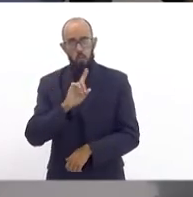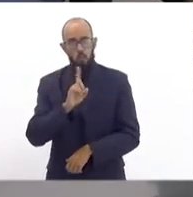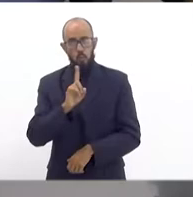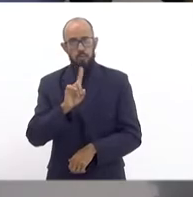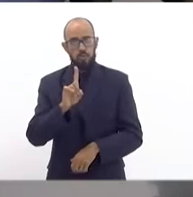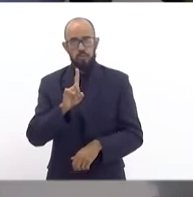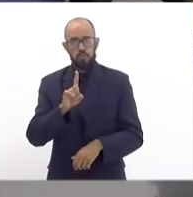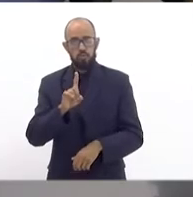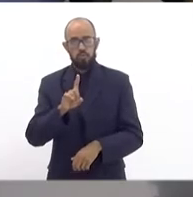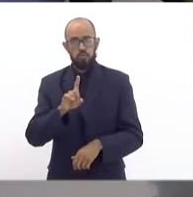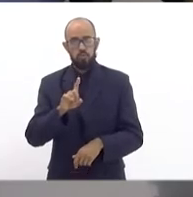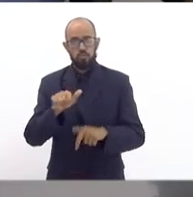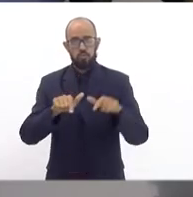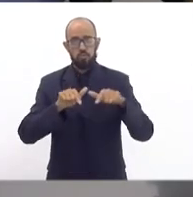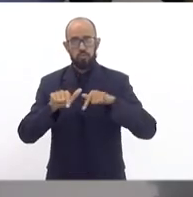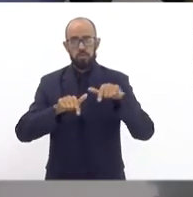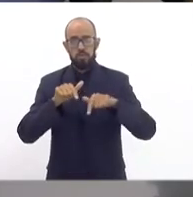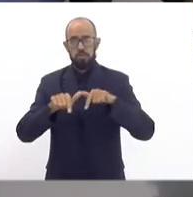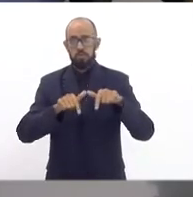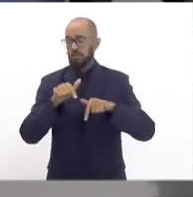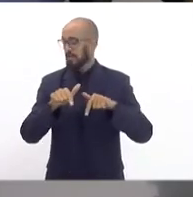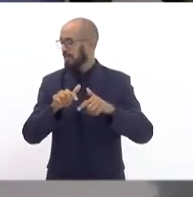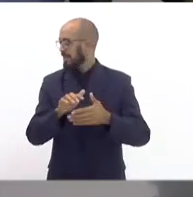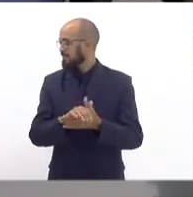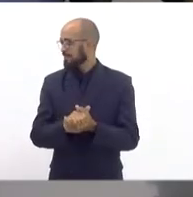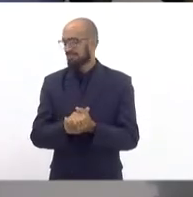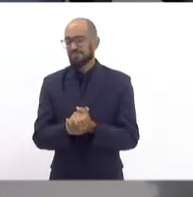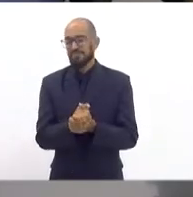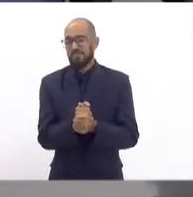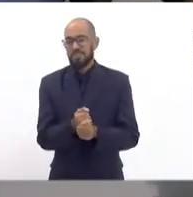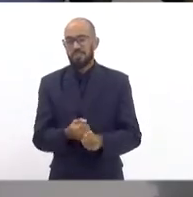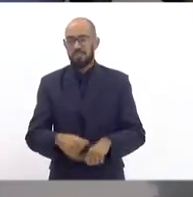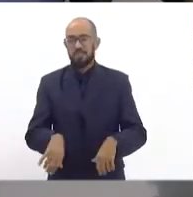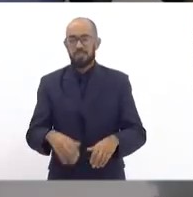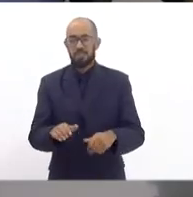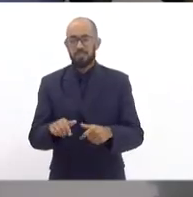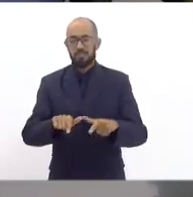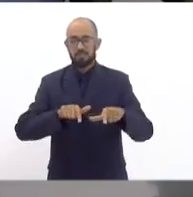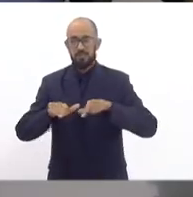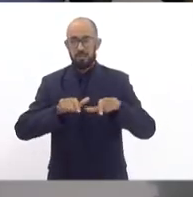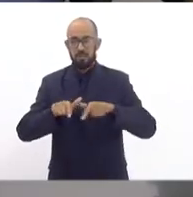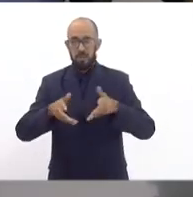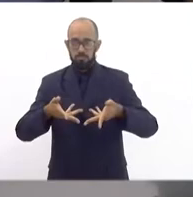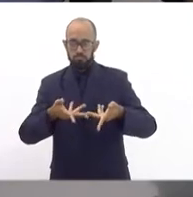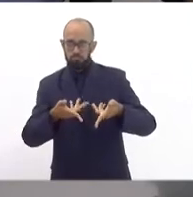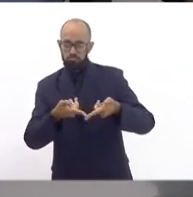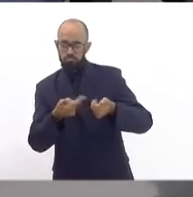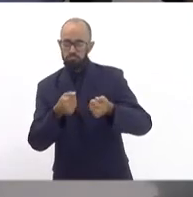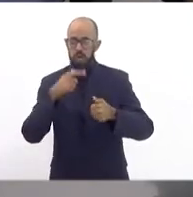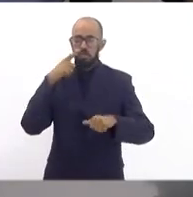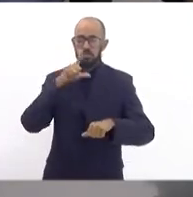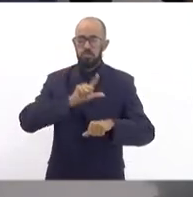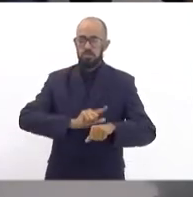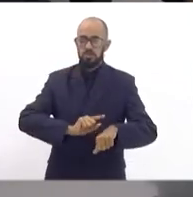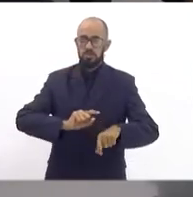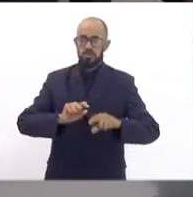desconheço trabalho tão sofisticado para chegar numa propositura de